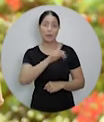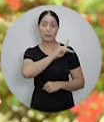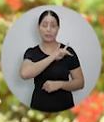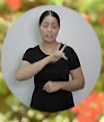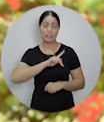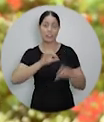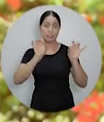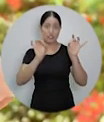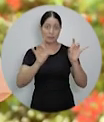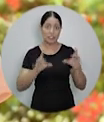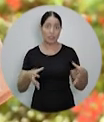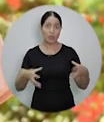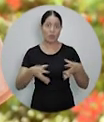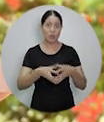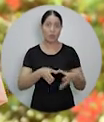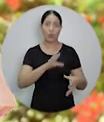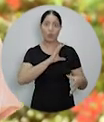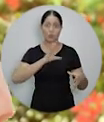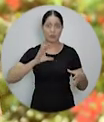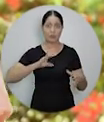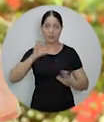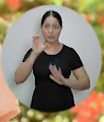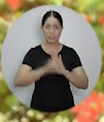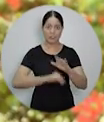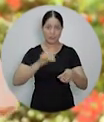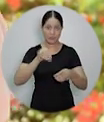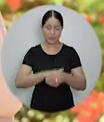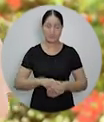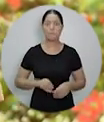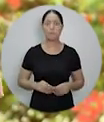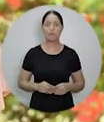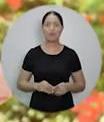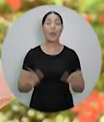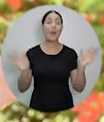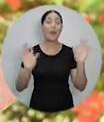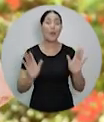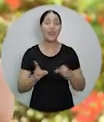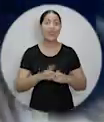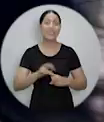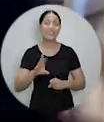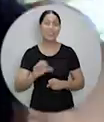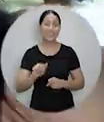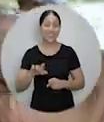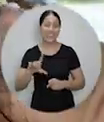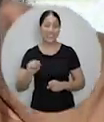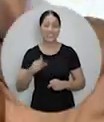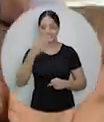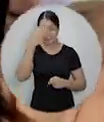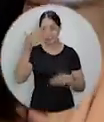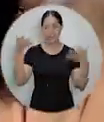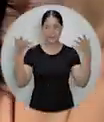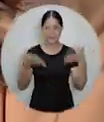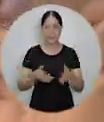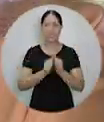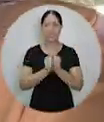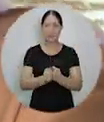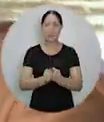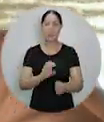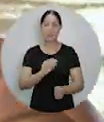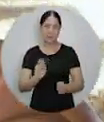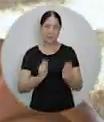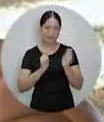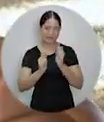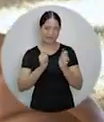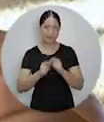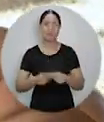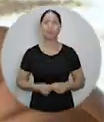é Carlos Neves, presidente da Comissão Especial de Direito Eleitoral. Olá, doutor Carlos. Primeiramente, muito obrigada